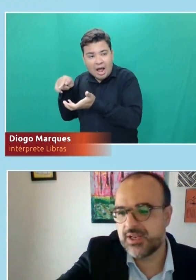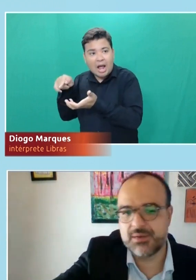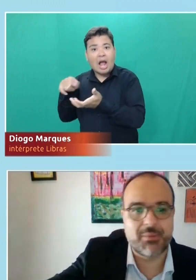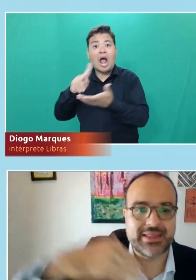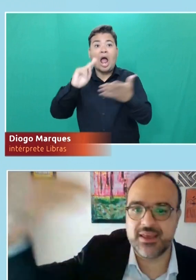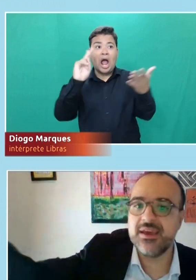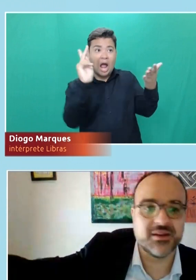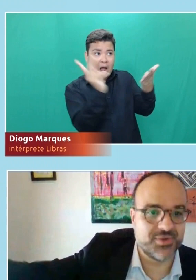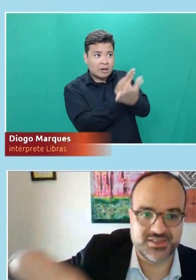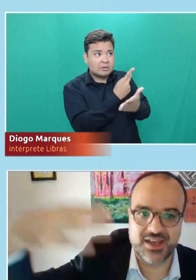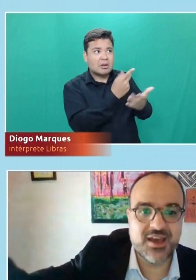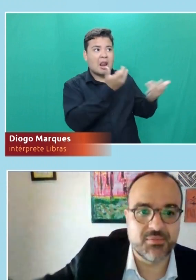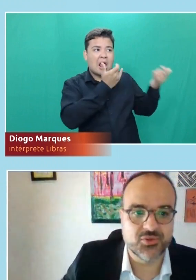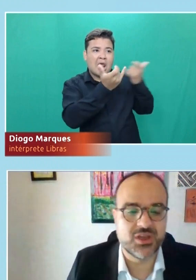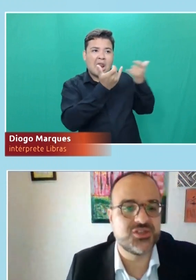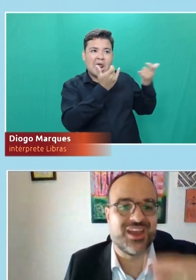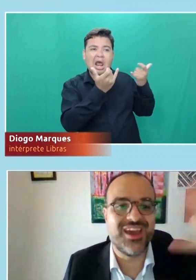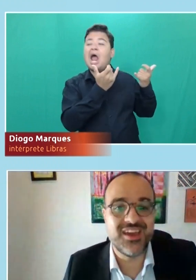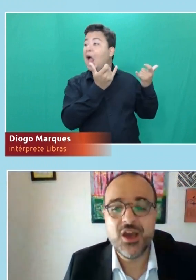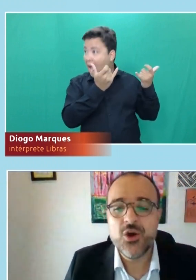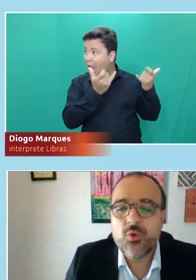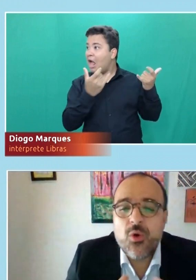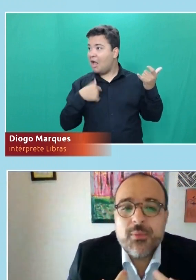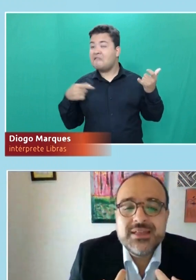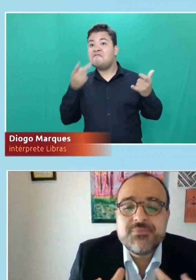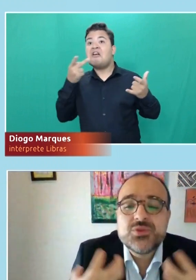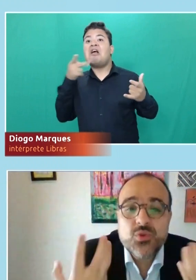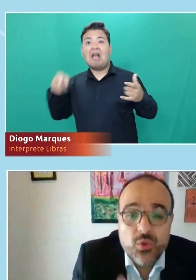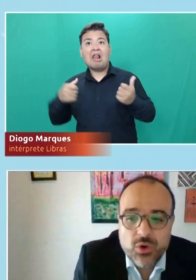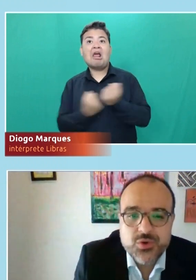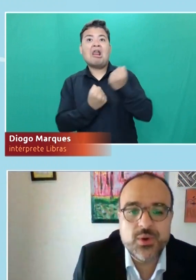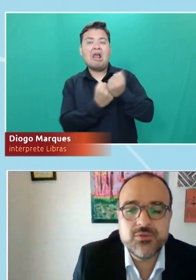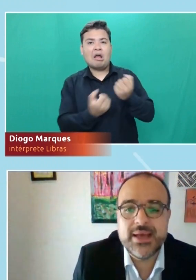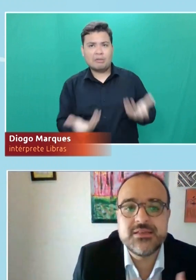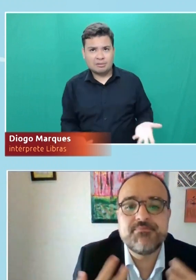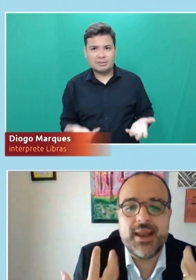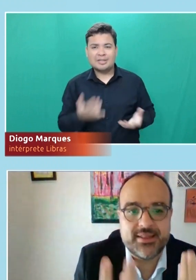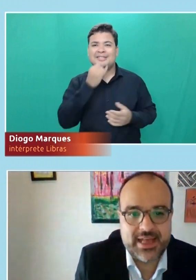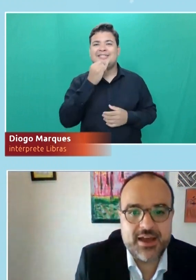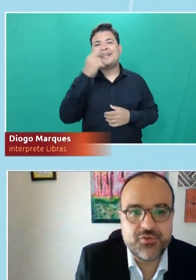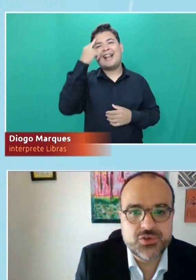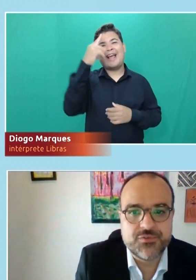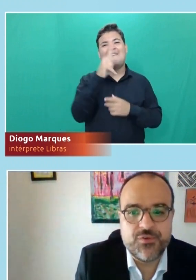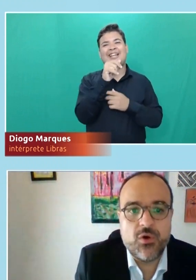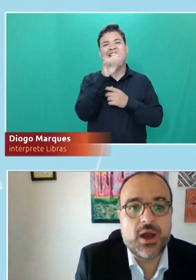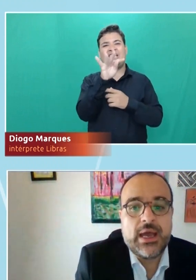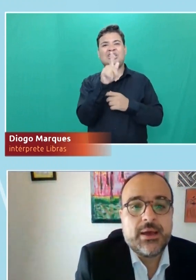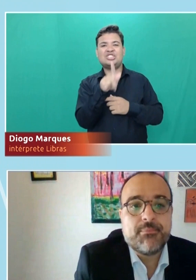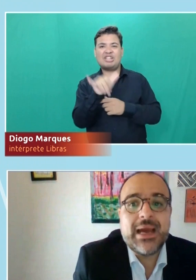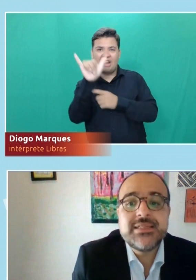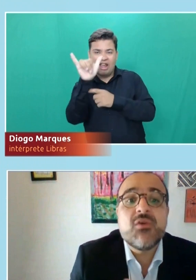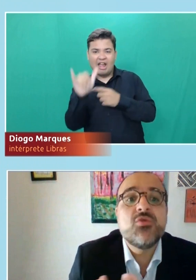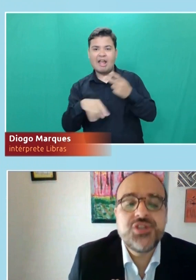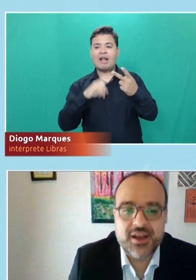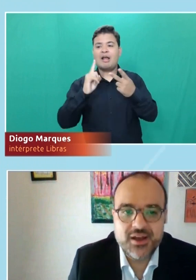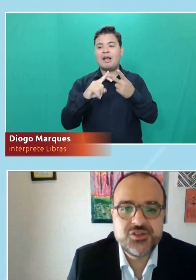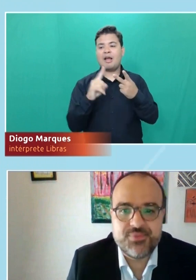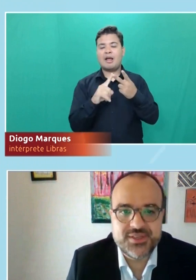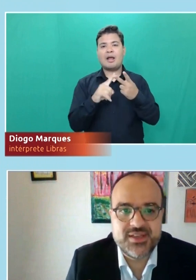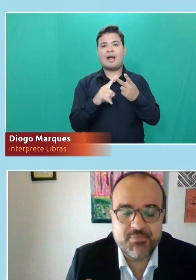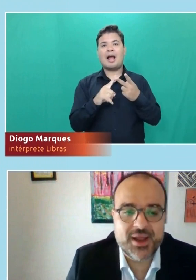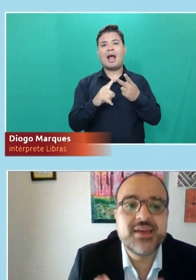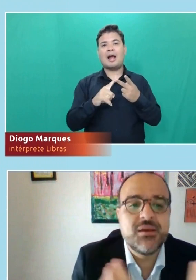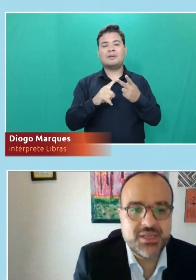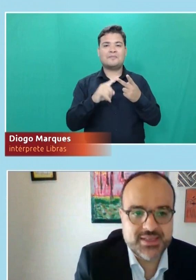radical, aquela história da mamadeira, por exemplo, do kit gay, o quão mais absurdo, quanto mais impalatável isso for, mais